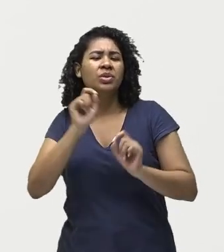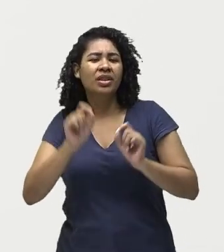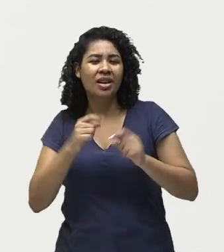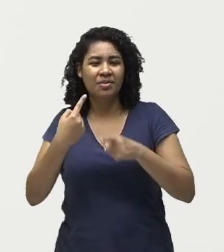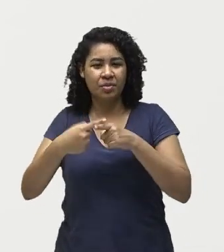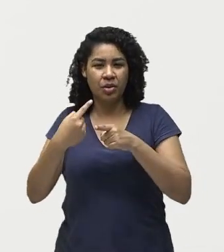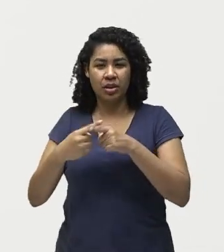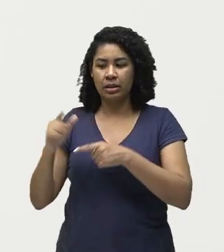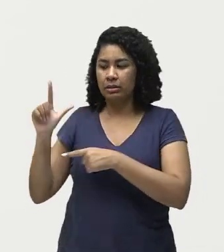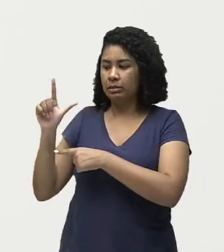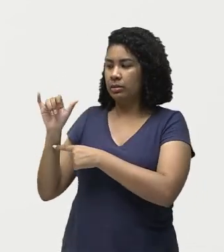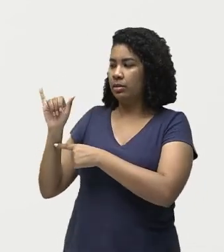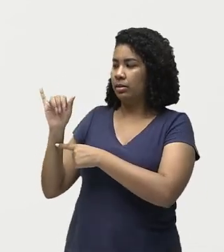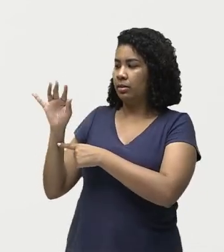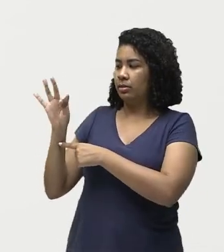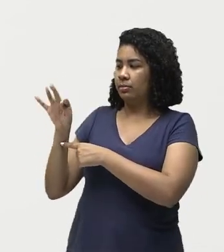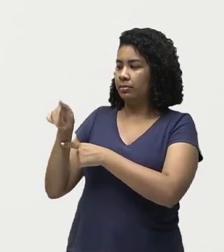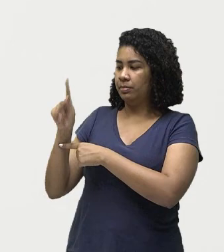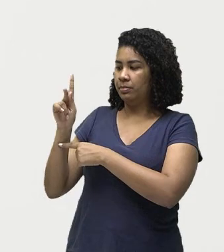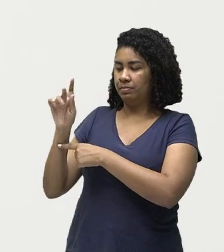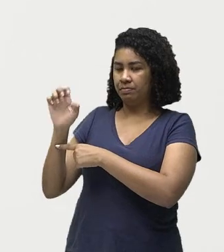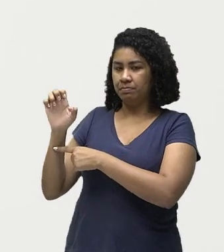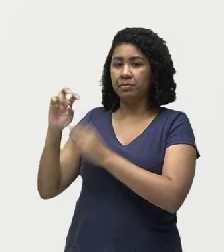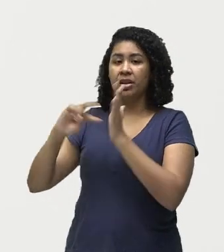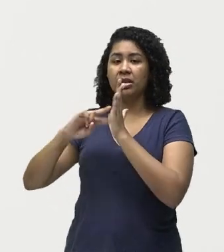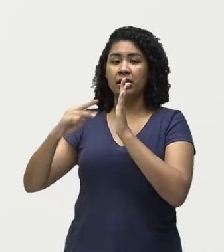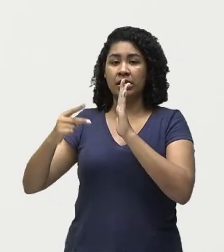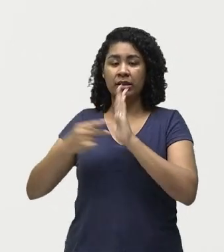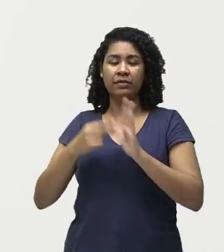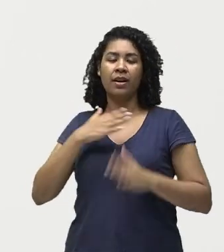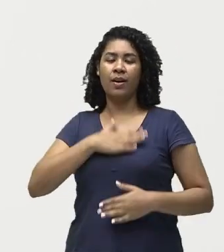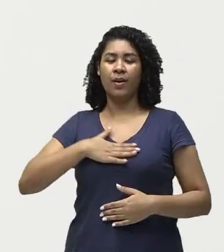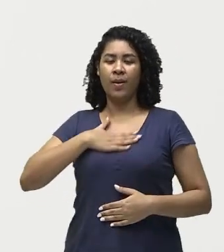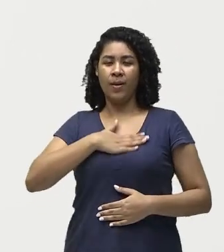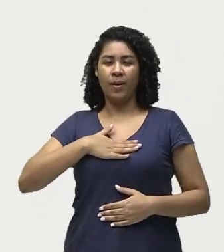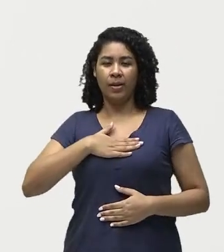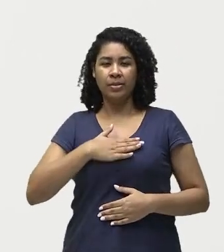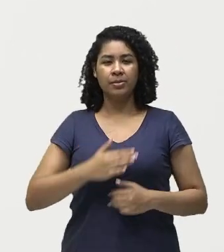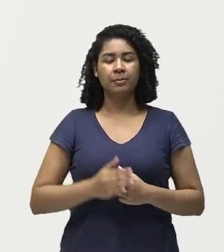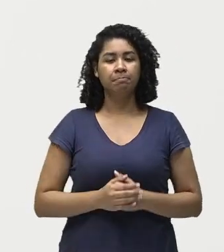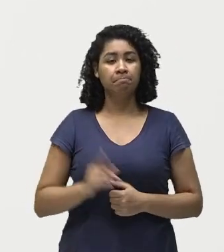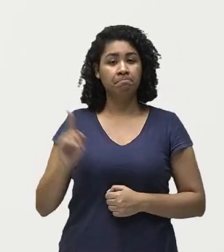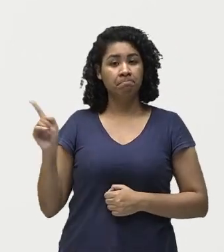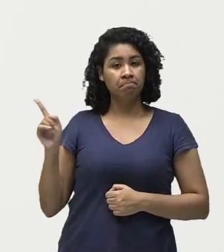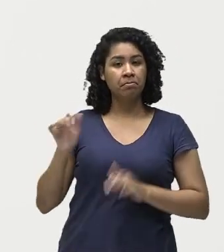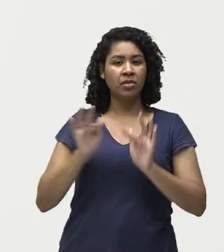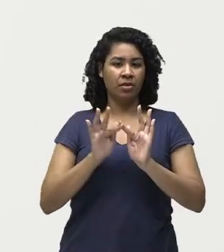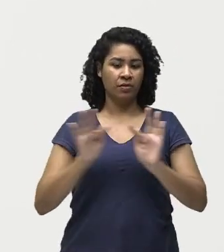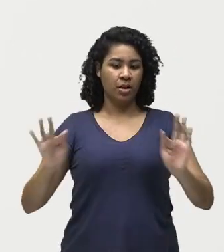né? Mas quando eu pergunto What's your dad like? Eu tô perguntando